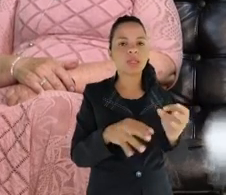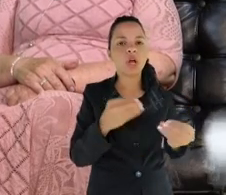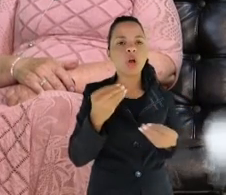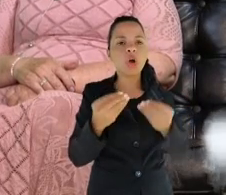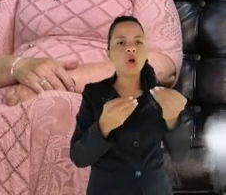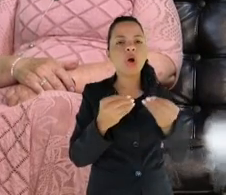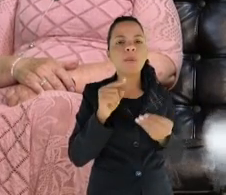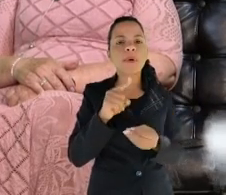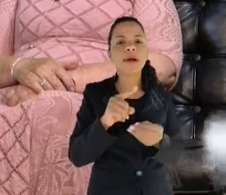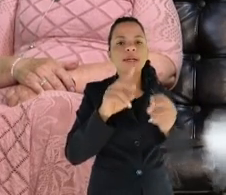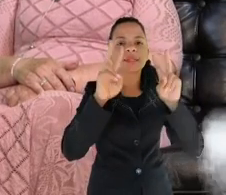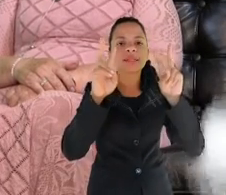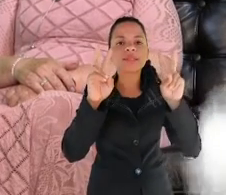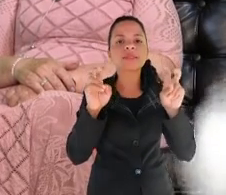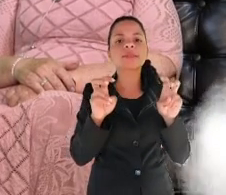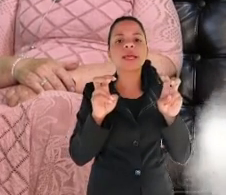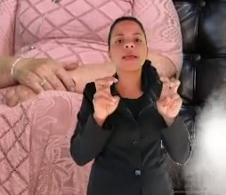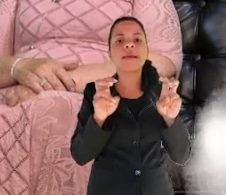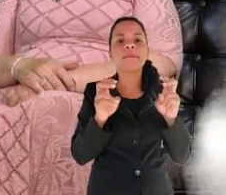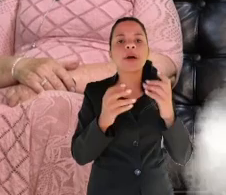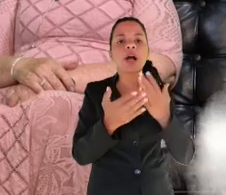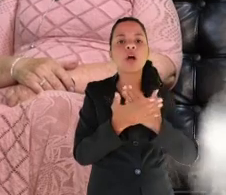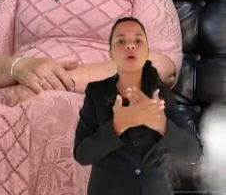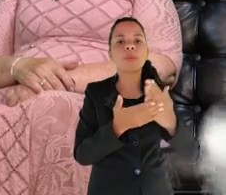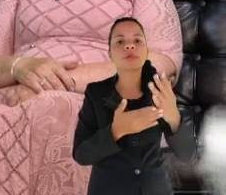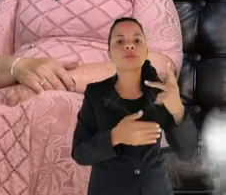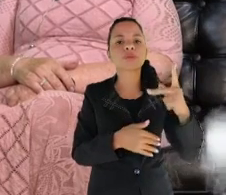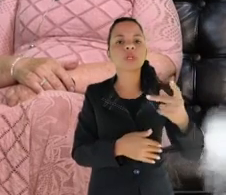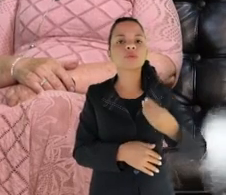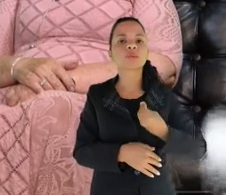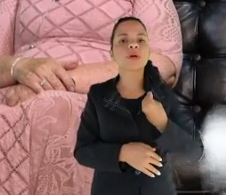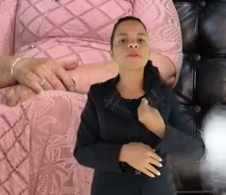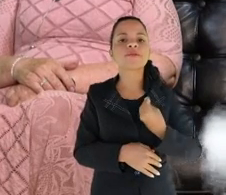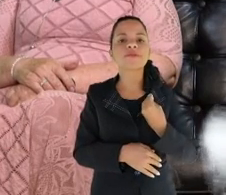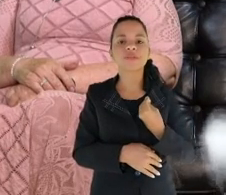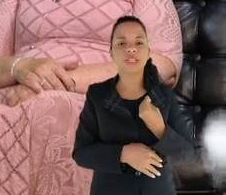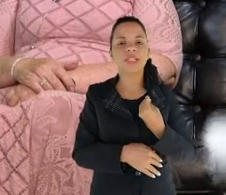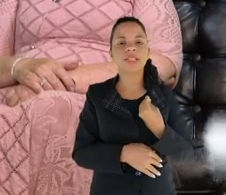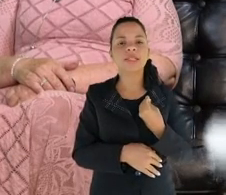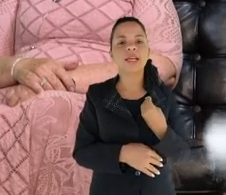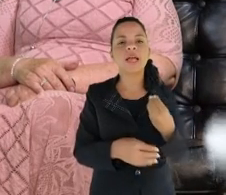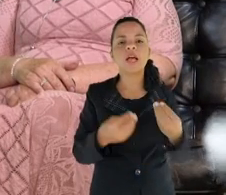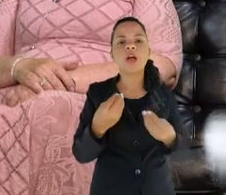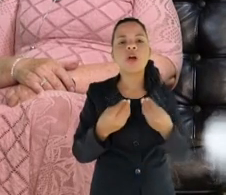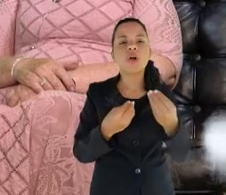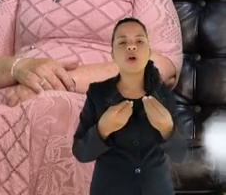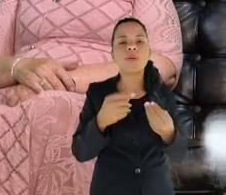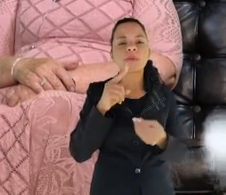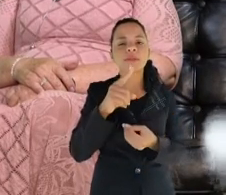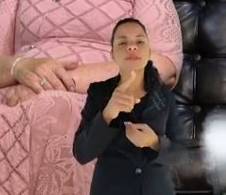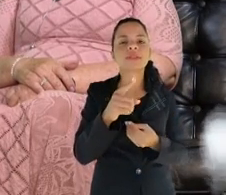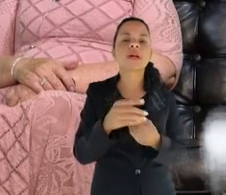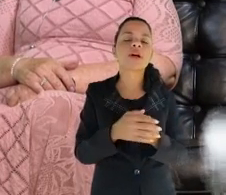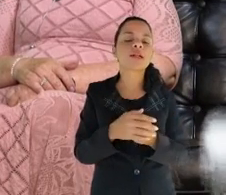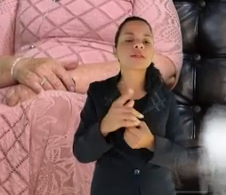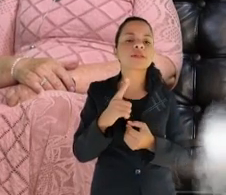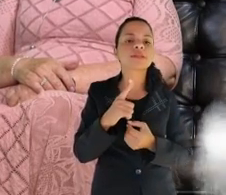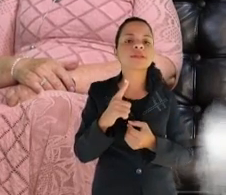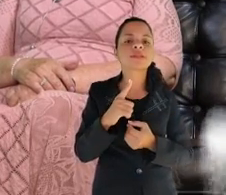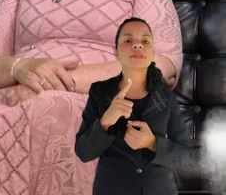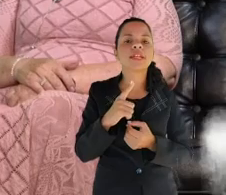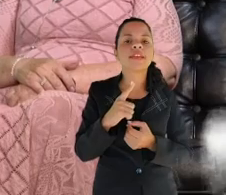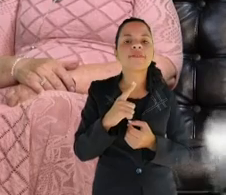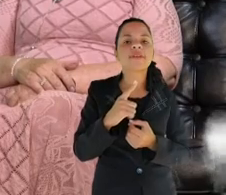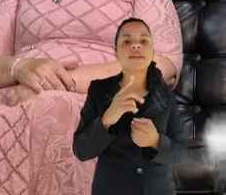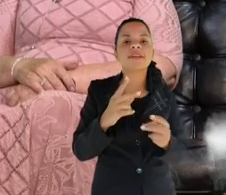forma entrou na sua vida e o que fez com que a senhora, de fato, tivesse esse olhar para